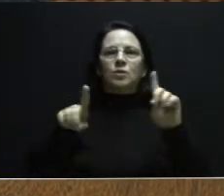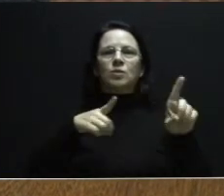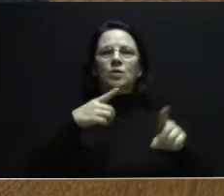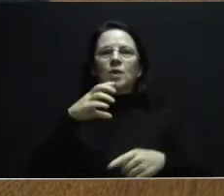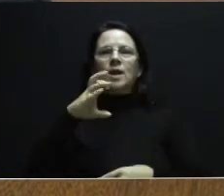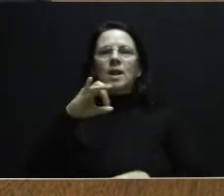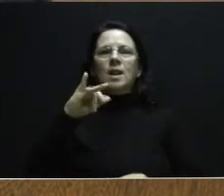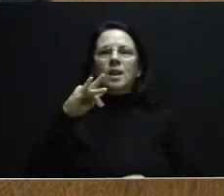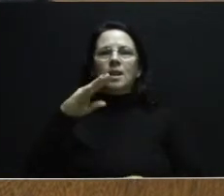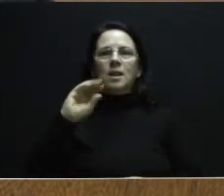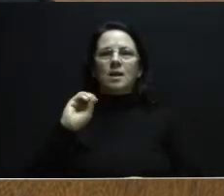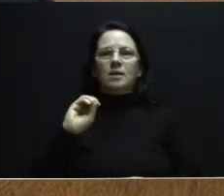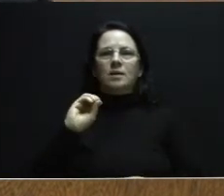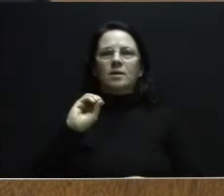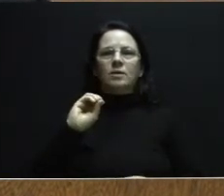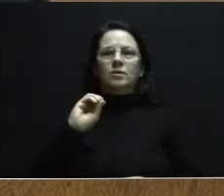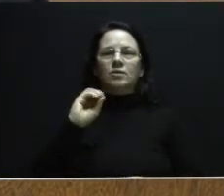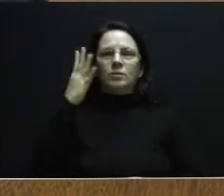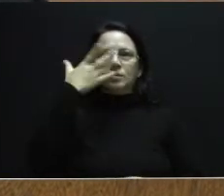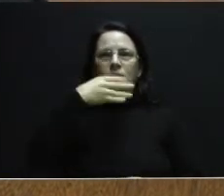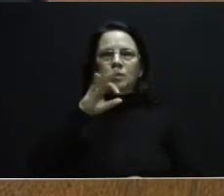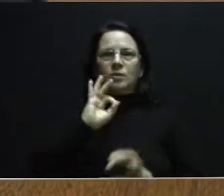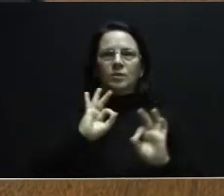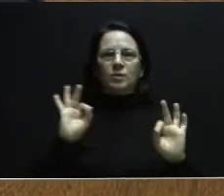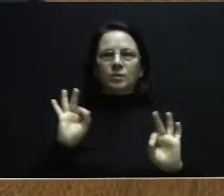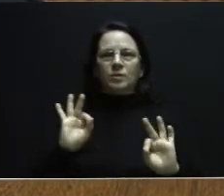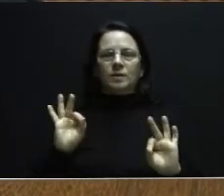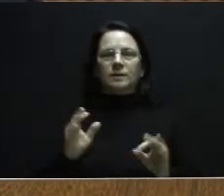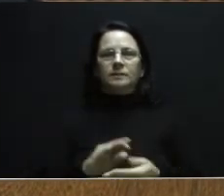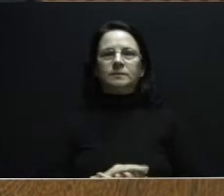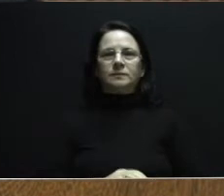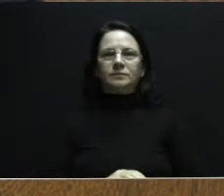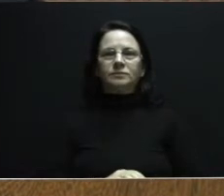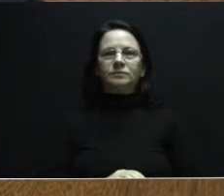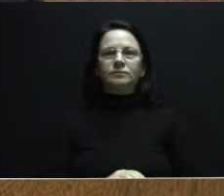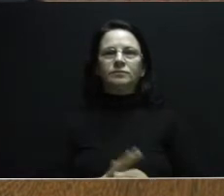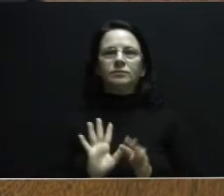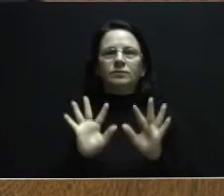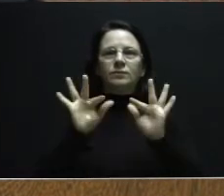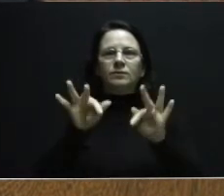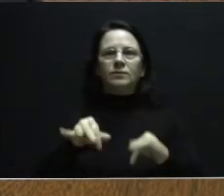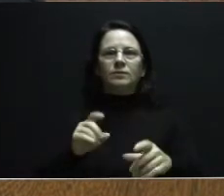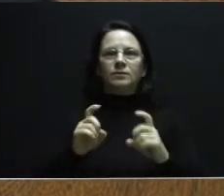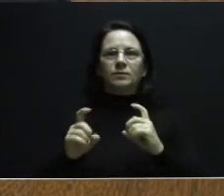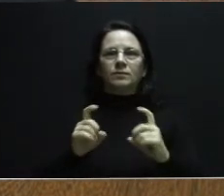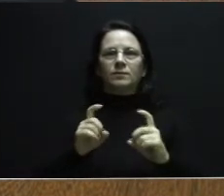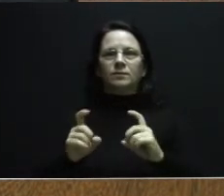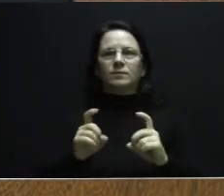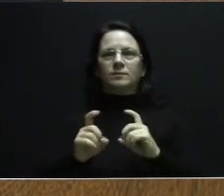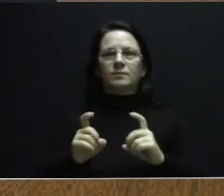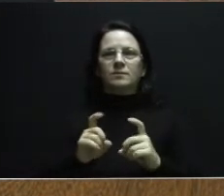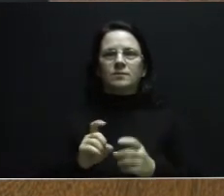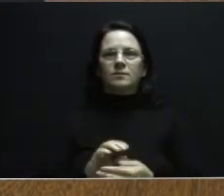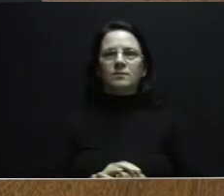do regente Célio Pérez Teves pelo brilhantismo dado ao evento. Declaro encerrada a presente sessão.